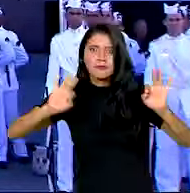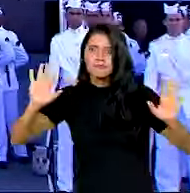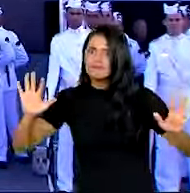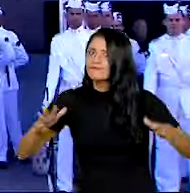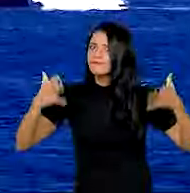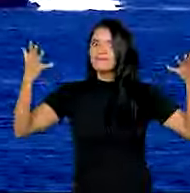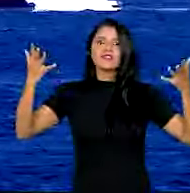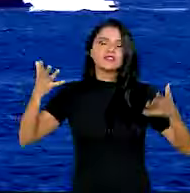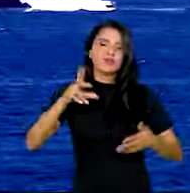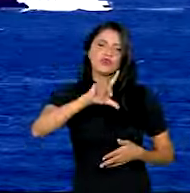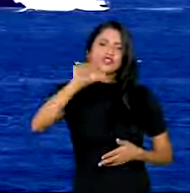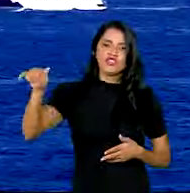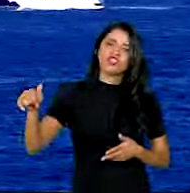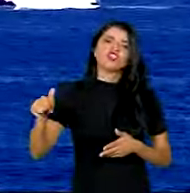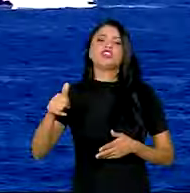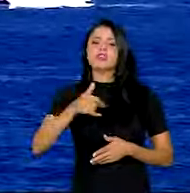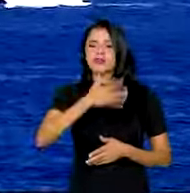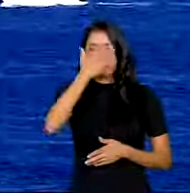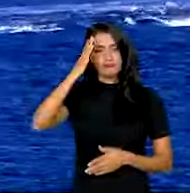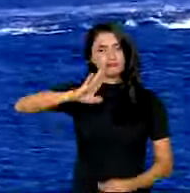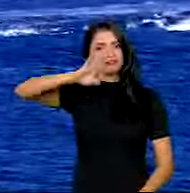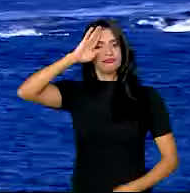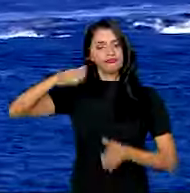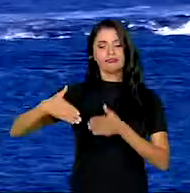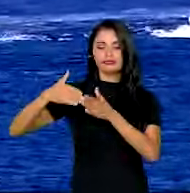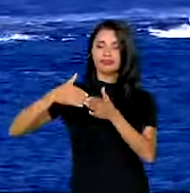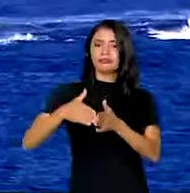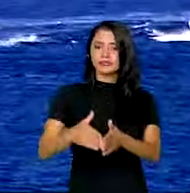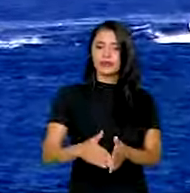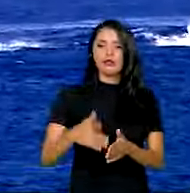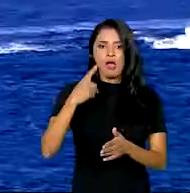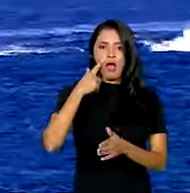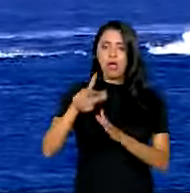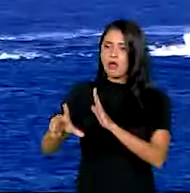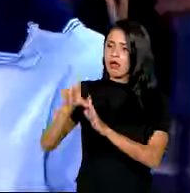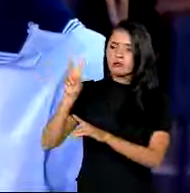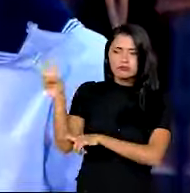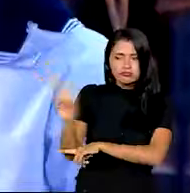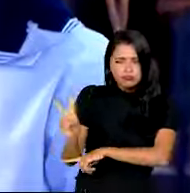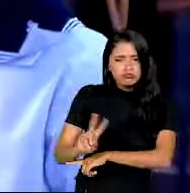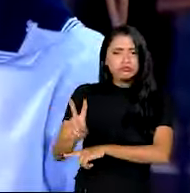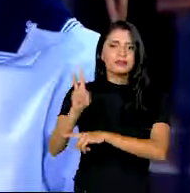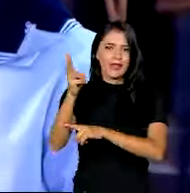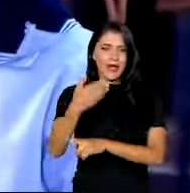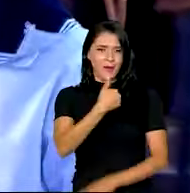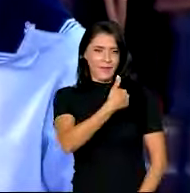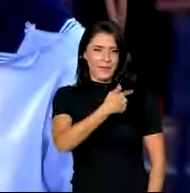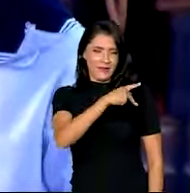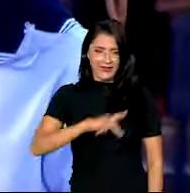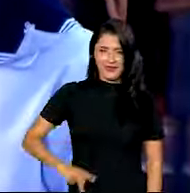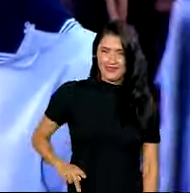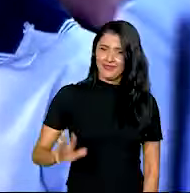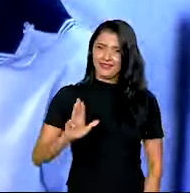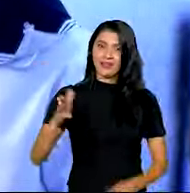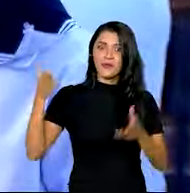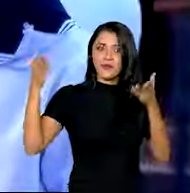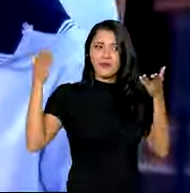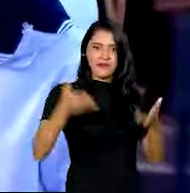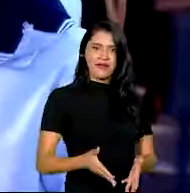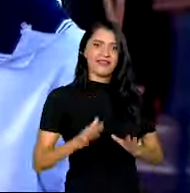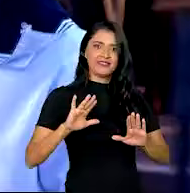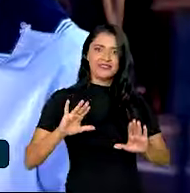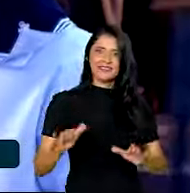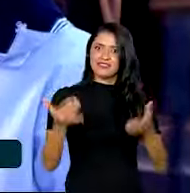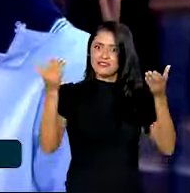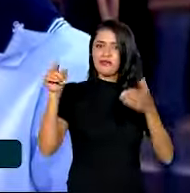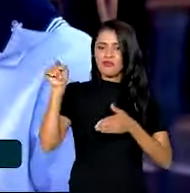do Marinheiro. 11 navios da Força passaram por revista naval. O presidente Lula participou da cerimônia